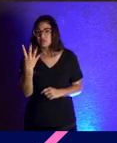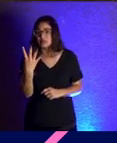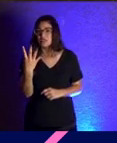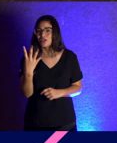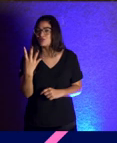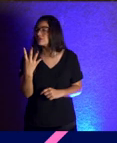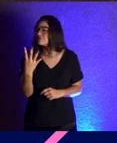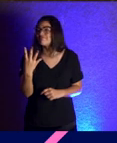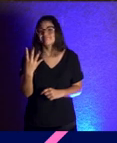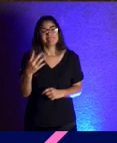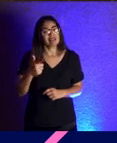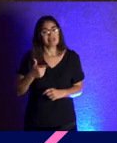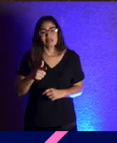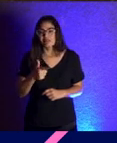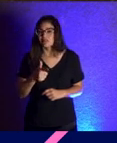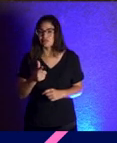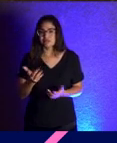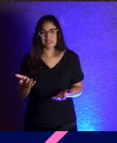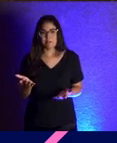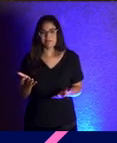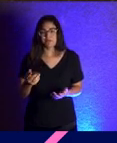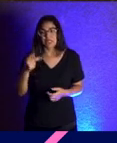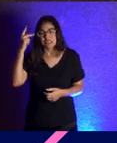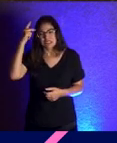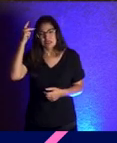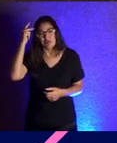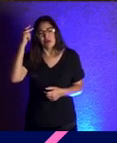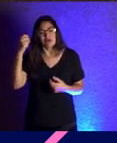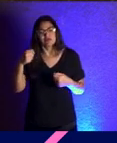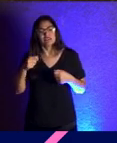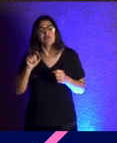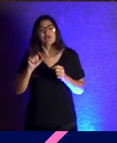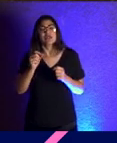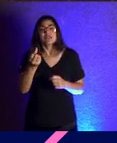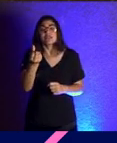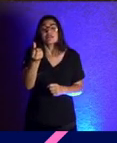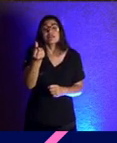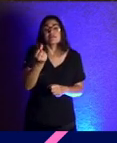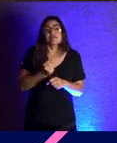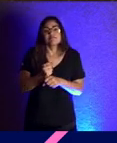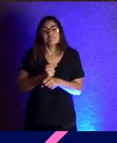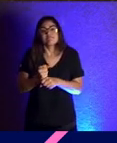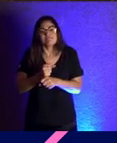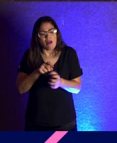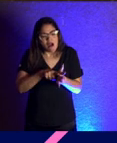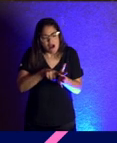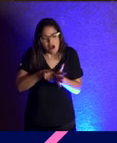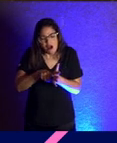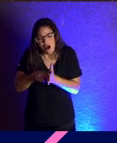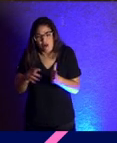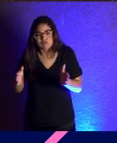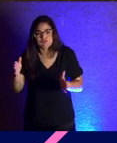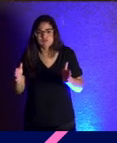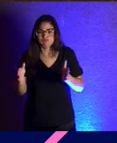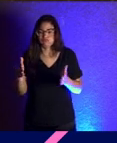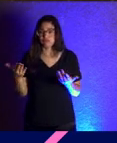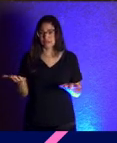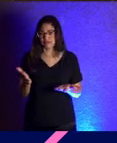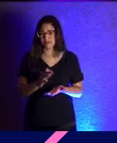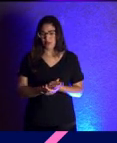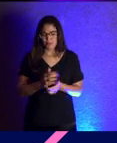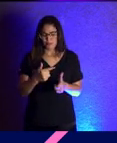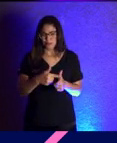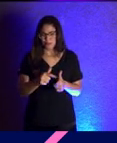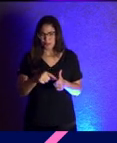E o Estado de São Paulo estimava que ia precisar de 6 anos só para analisar os pacientes. Então, são dados que mostram como o problema,